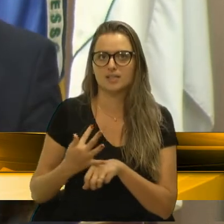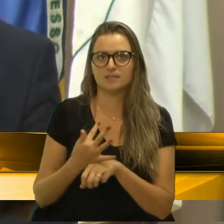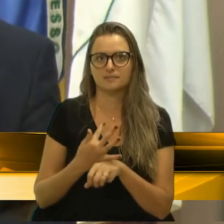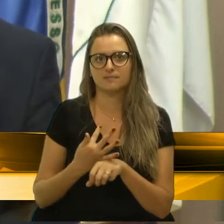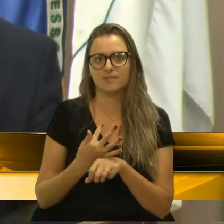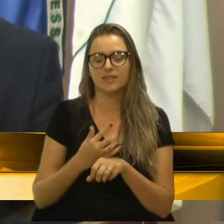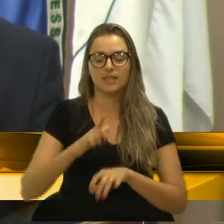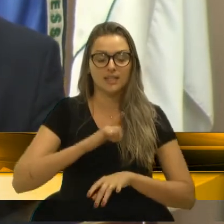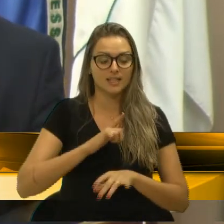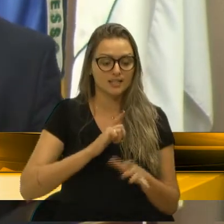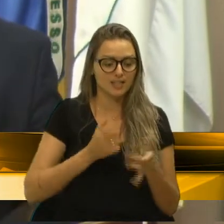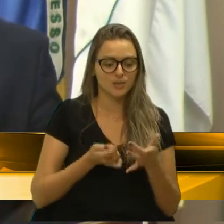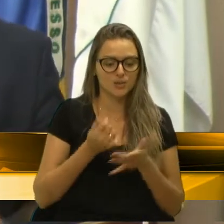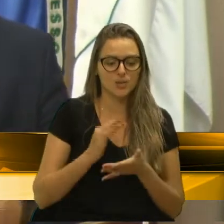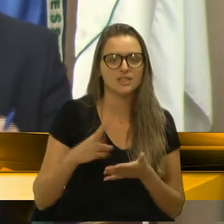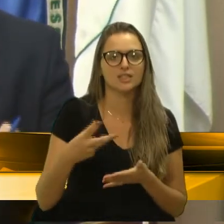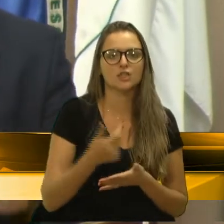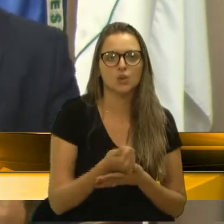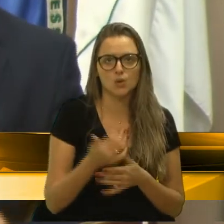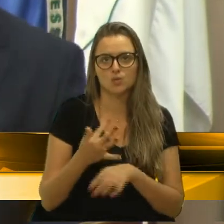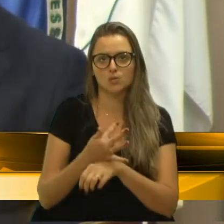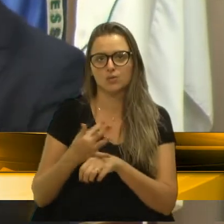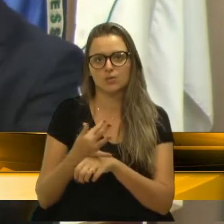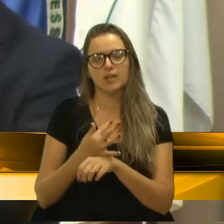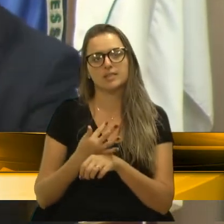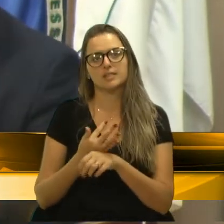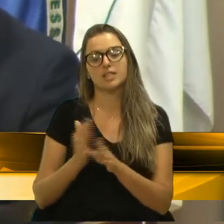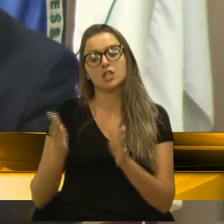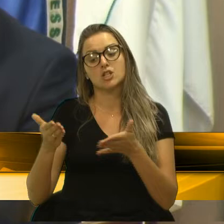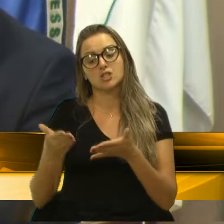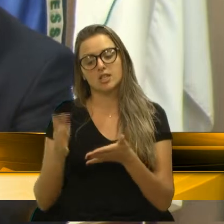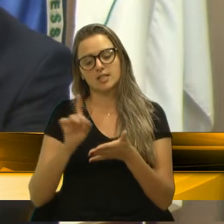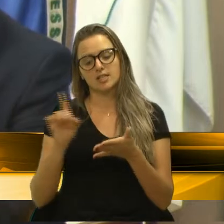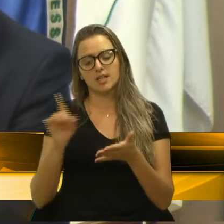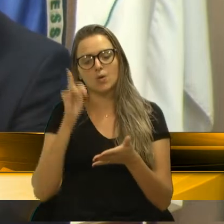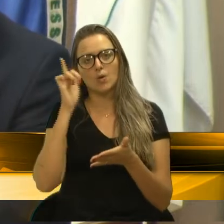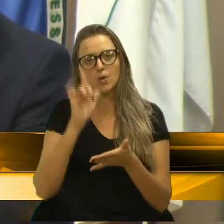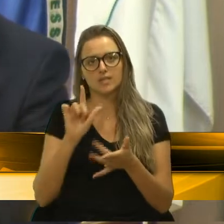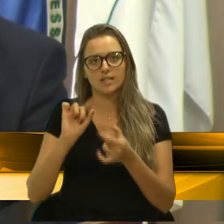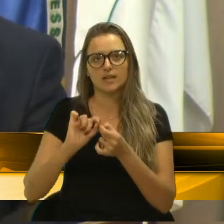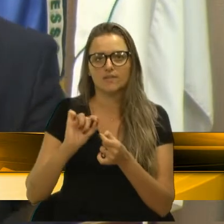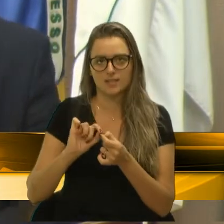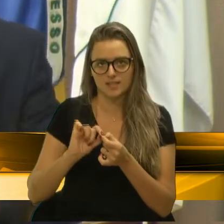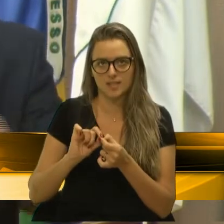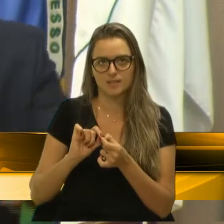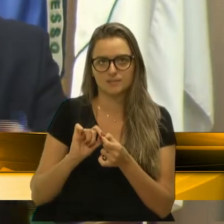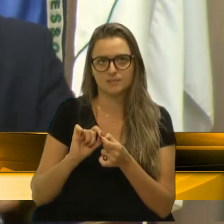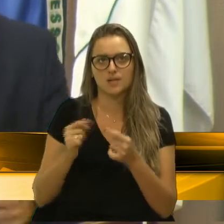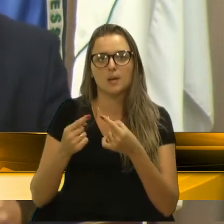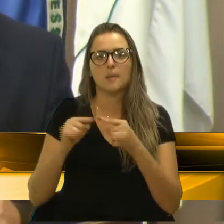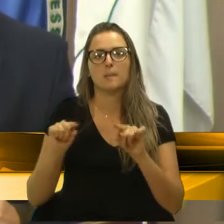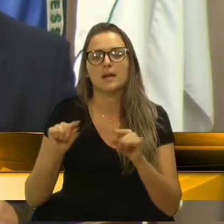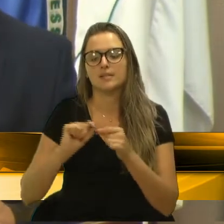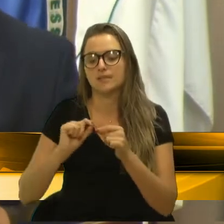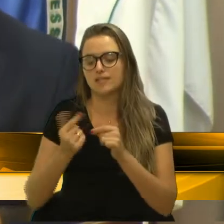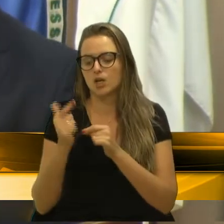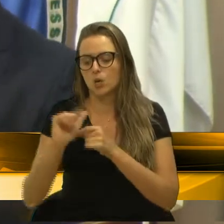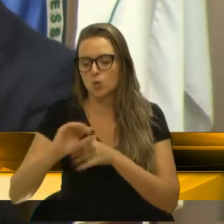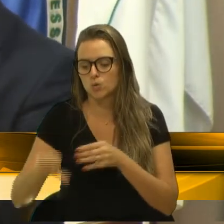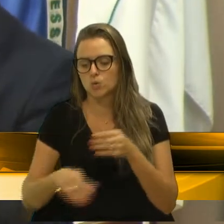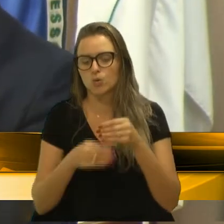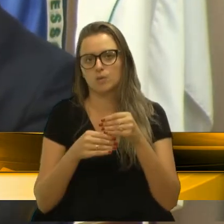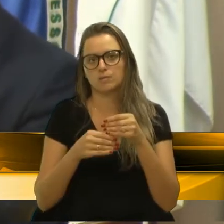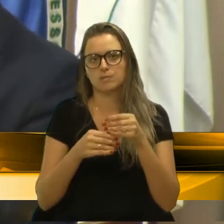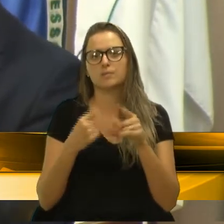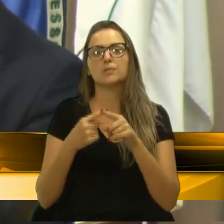dos servidores em férias? Claro, já supondo que não conseguiria fazer em função disso, mas faria um outro aditivo, porque esse é